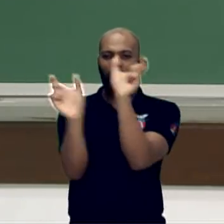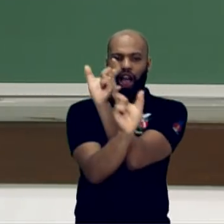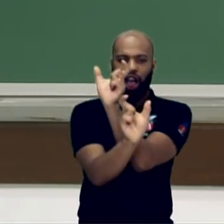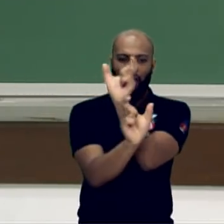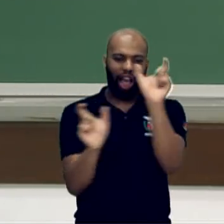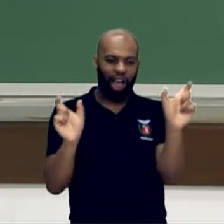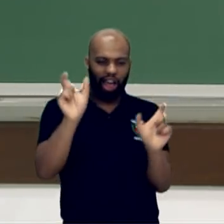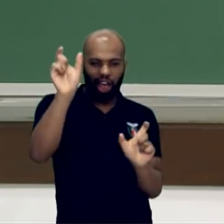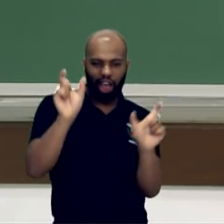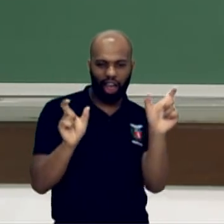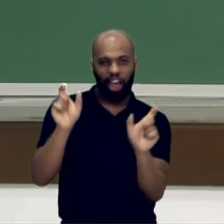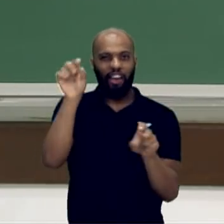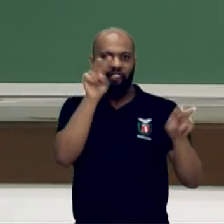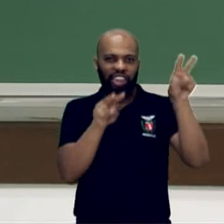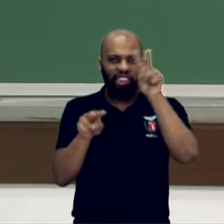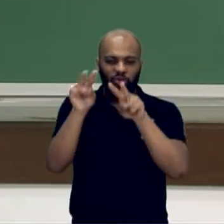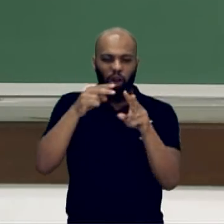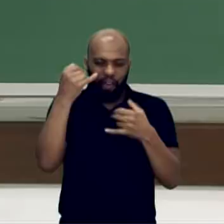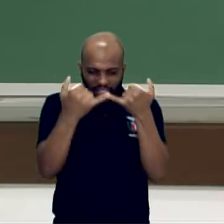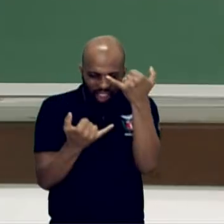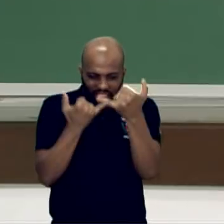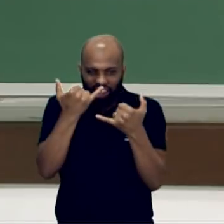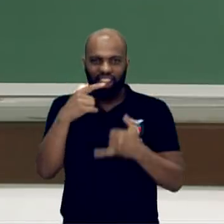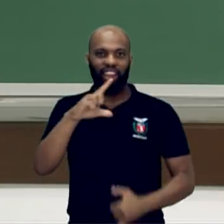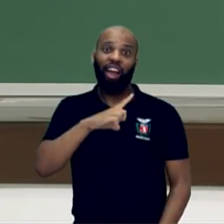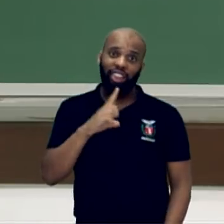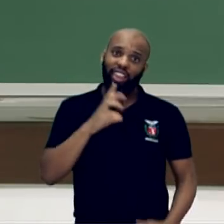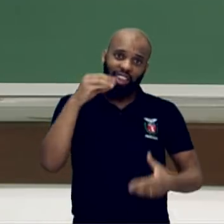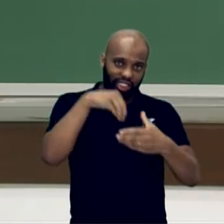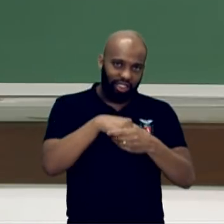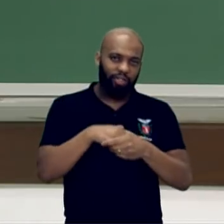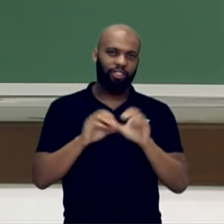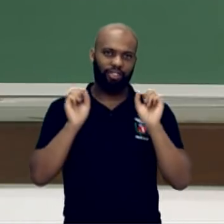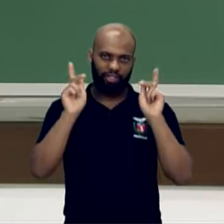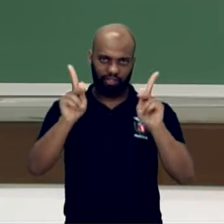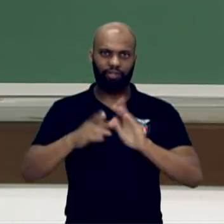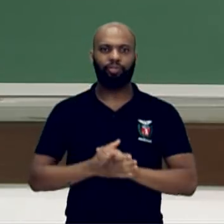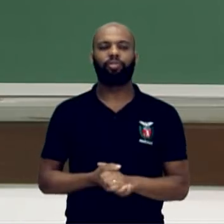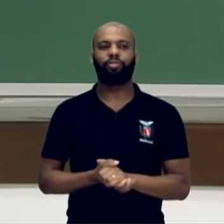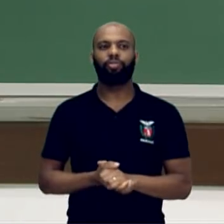palavra aqui, coloca outra palavra ali, tudo bem?